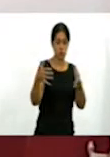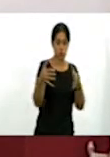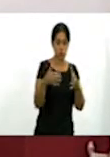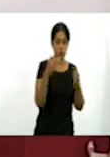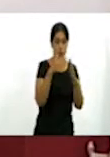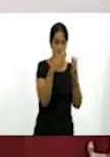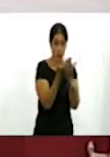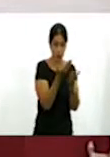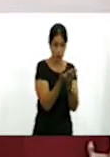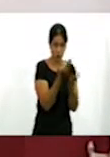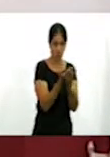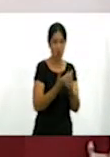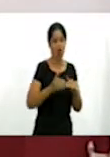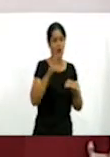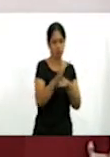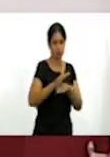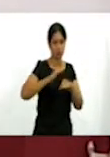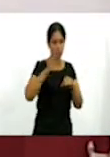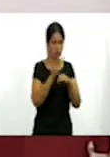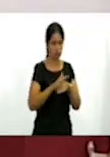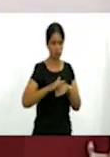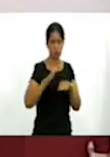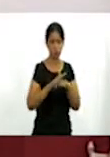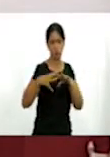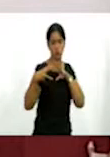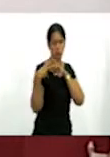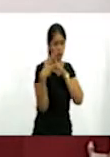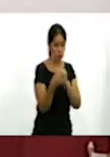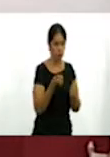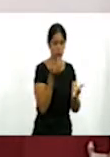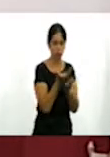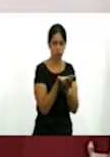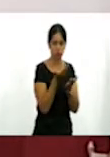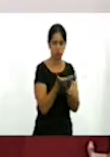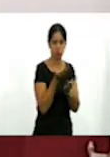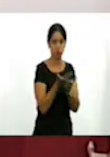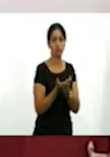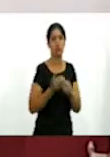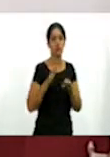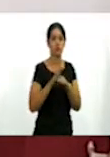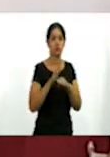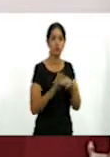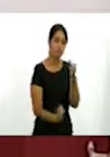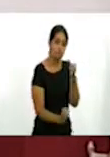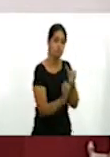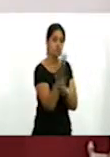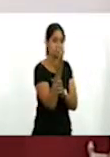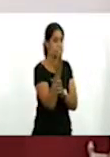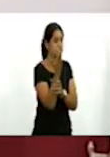com toda a parte pedagógica e que será implantado na rede municipal de votuporanga